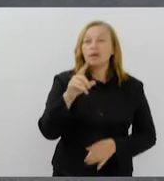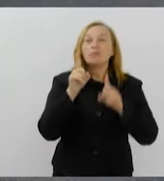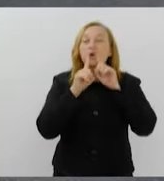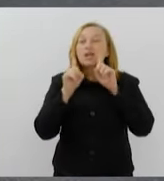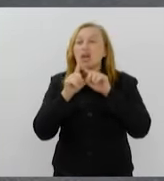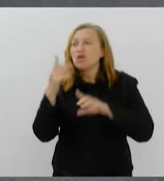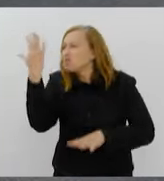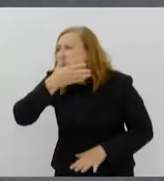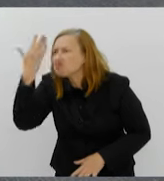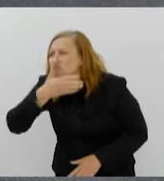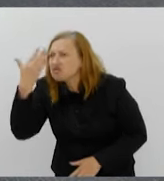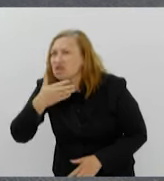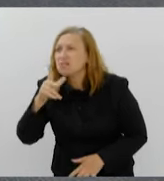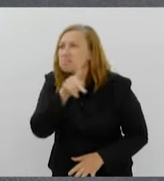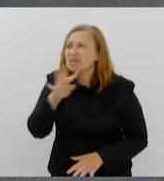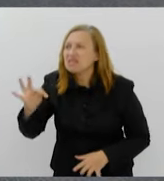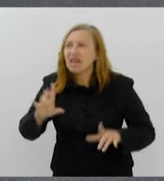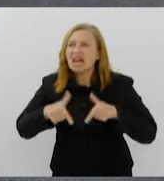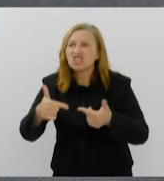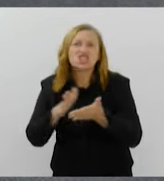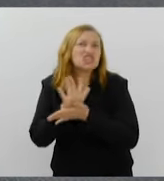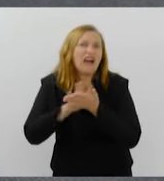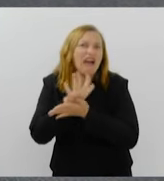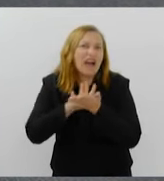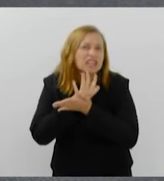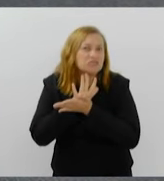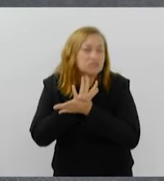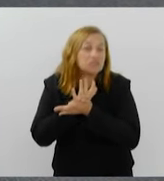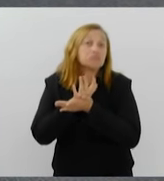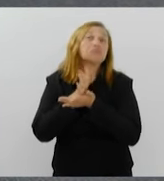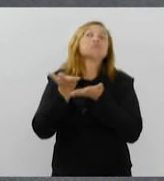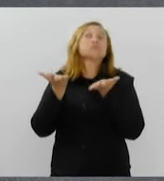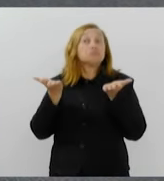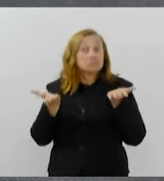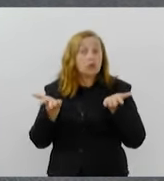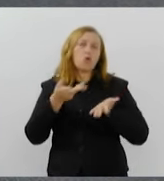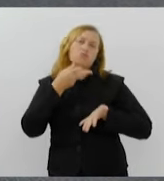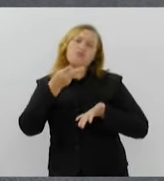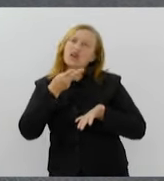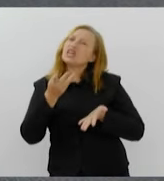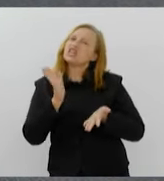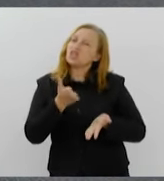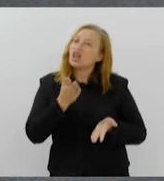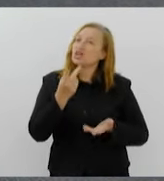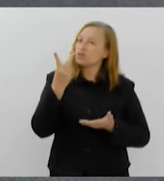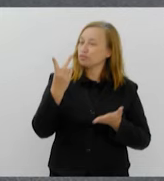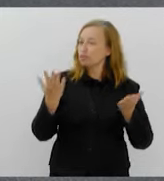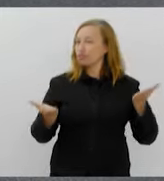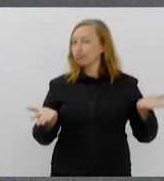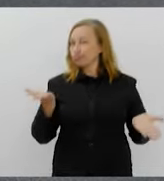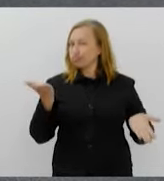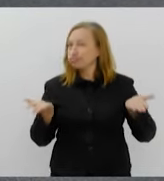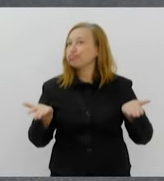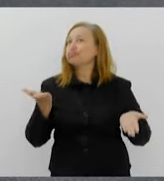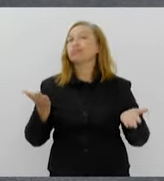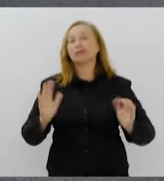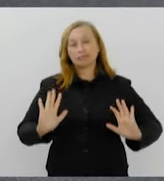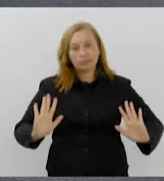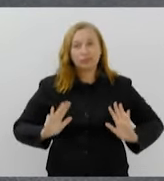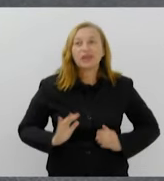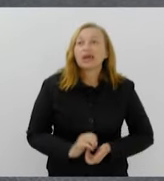não vi manifestação do PT enquanto a isso não vi manifestação Como eu disse aqui irmão são dois pesos Duas